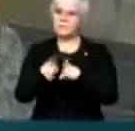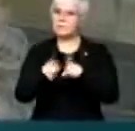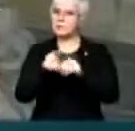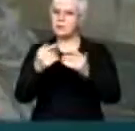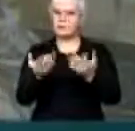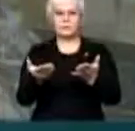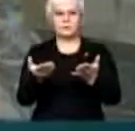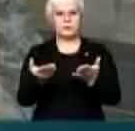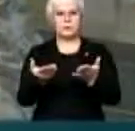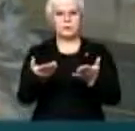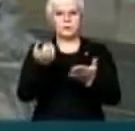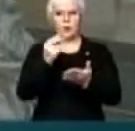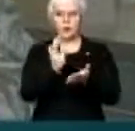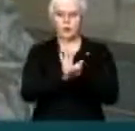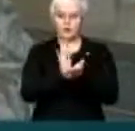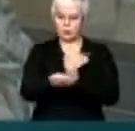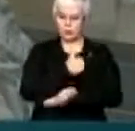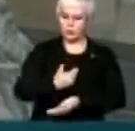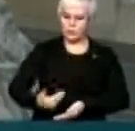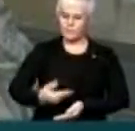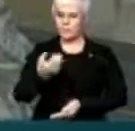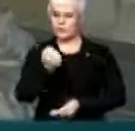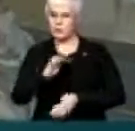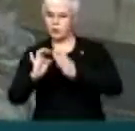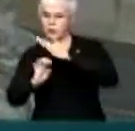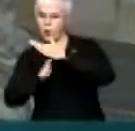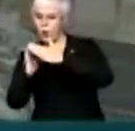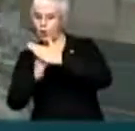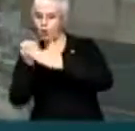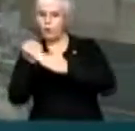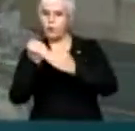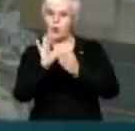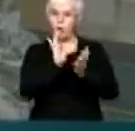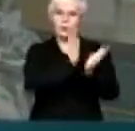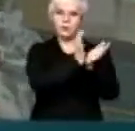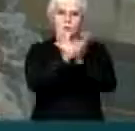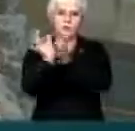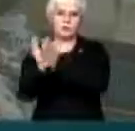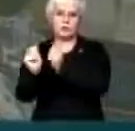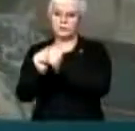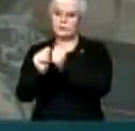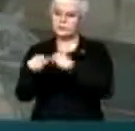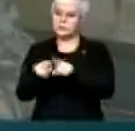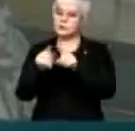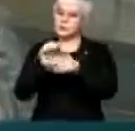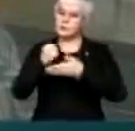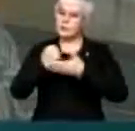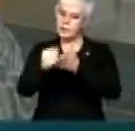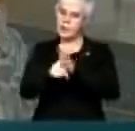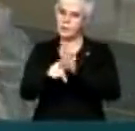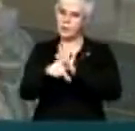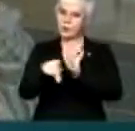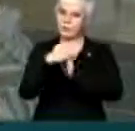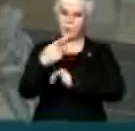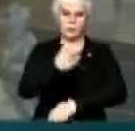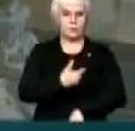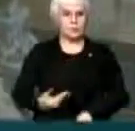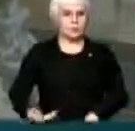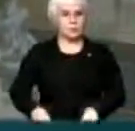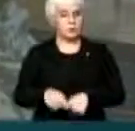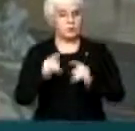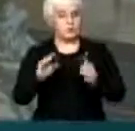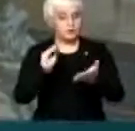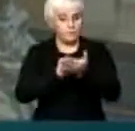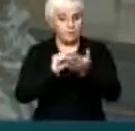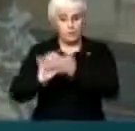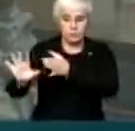desarticuladamente, seja das entidades que são apoiadas financeiramente e politicamente pelo próprio governo. Então, falta, a